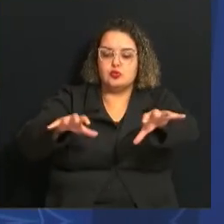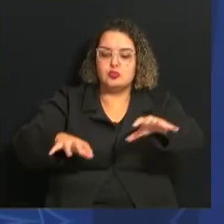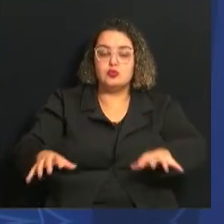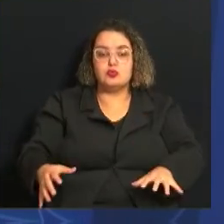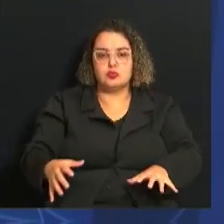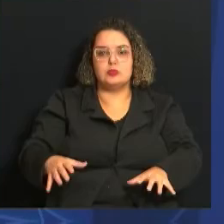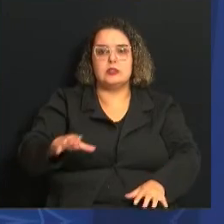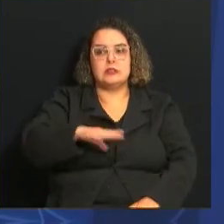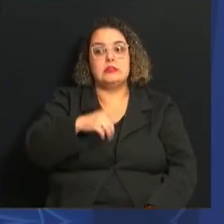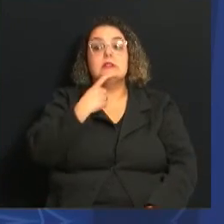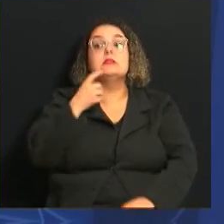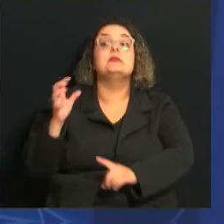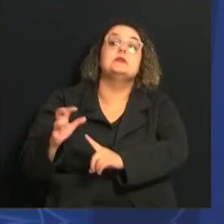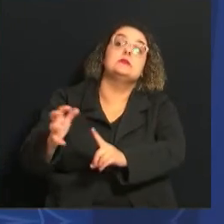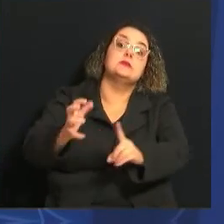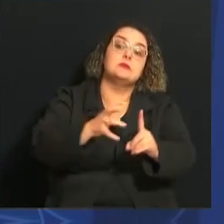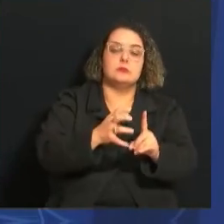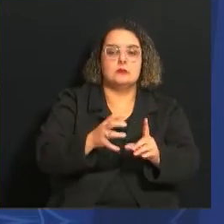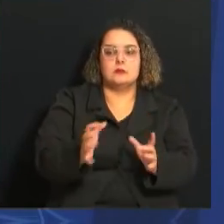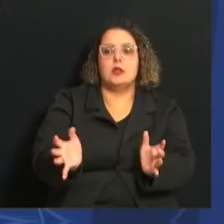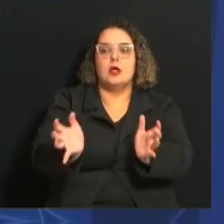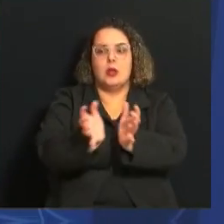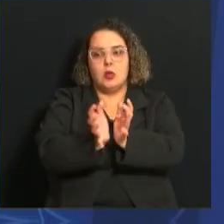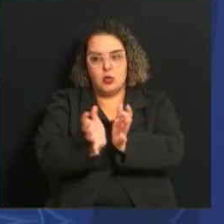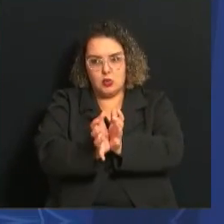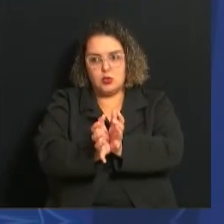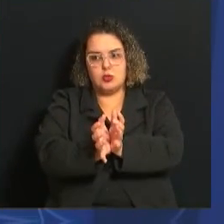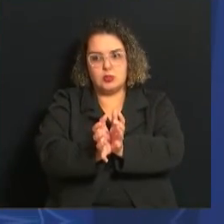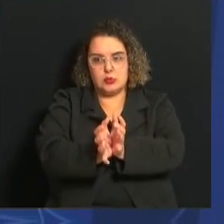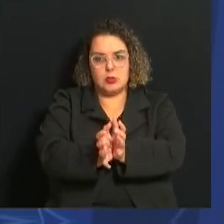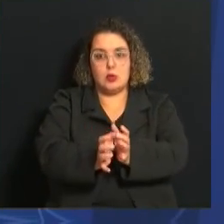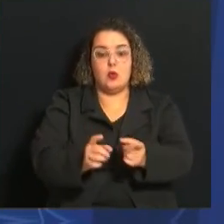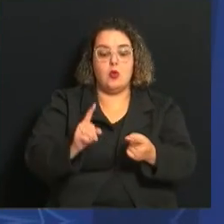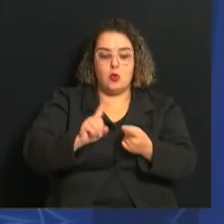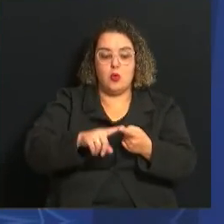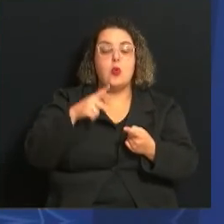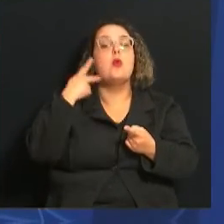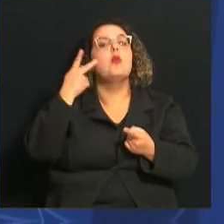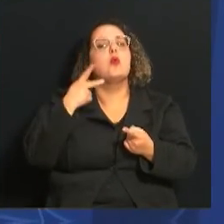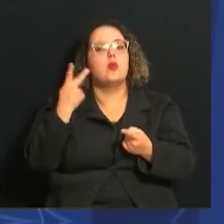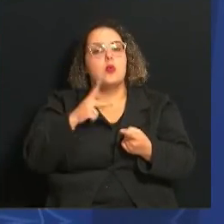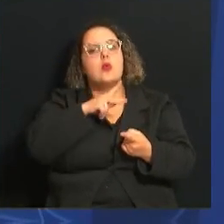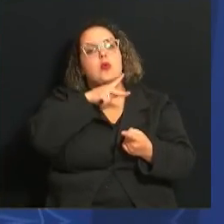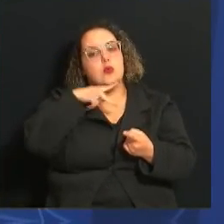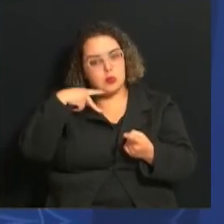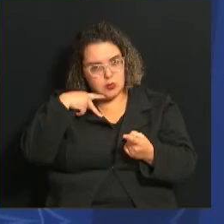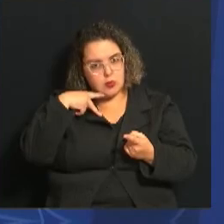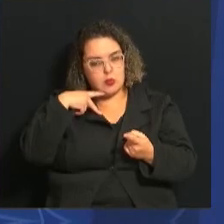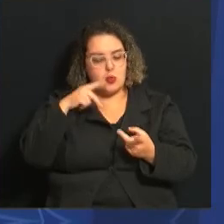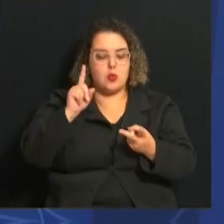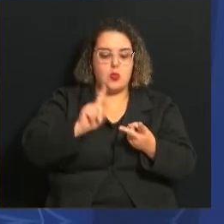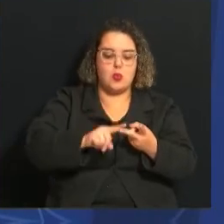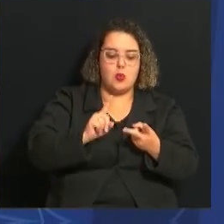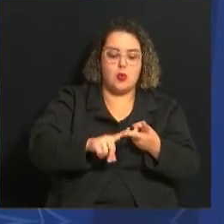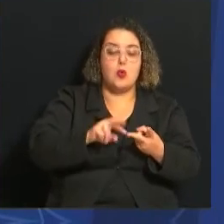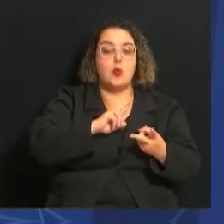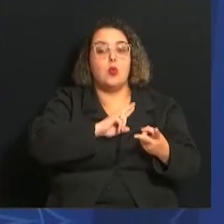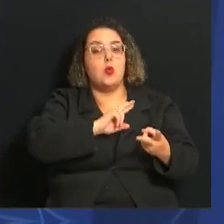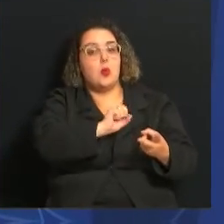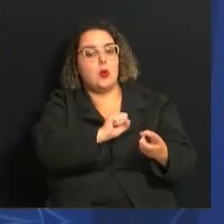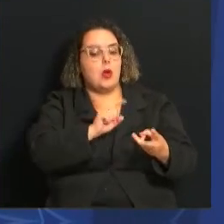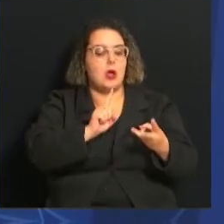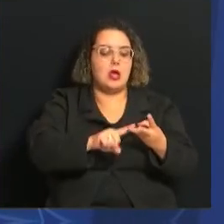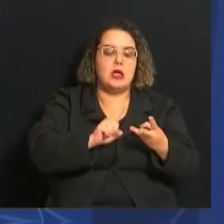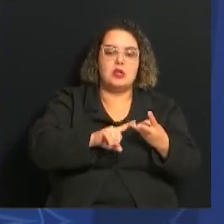impactos, né? E a composição dessa comissão é o vereador Hermínio Monteiro, Luiz Rossini e